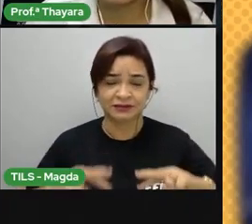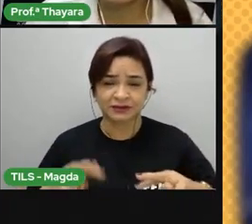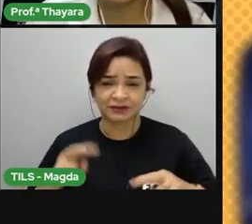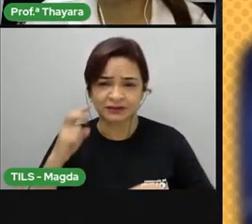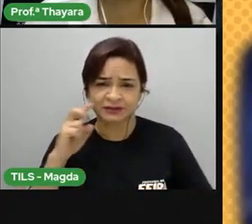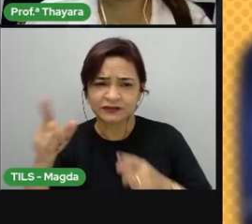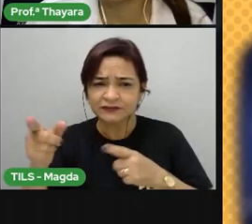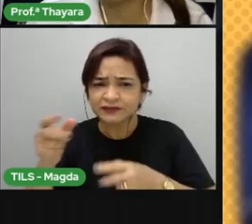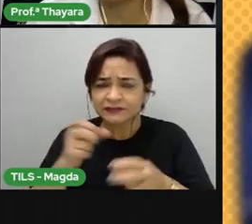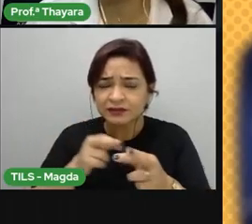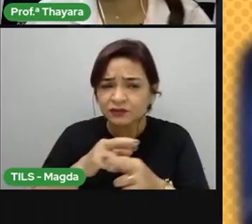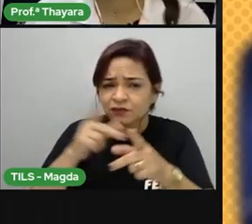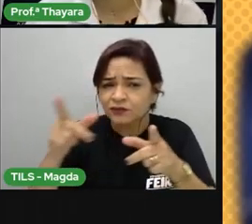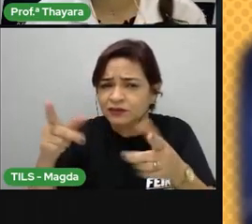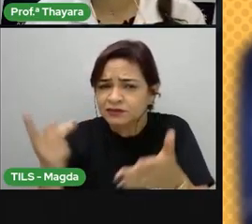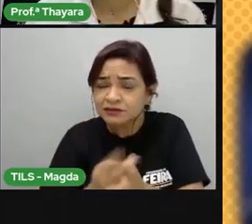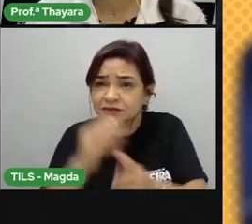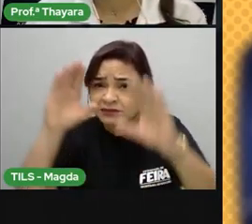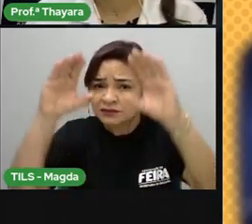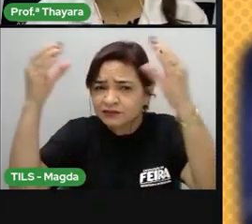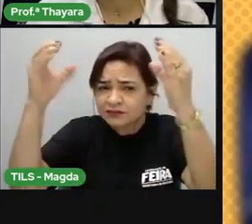ver alguns fenômenos aí acontecendo.